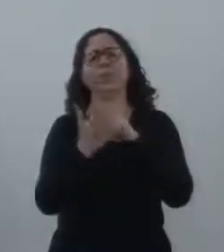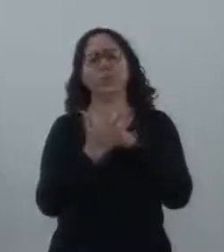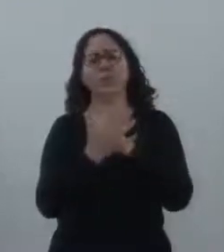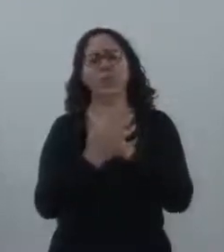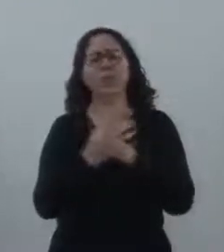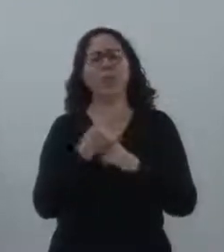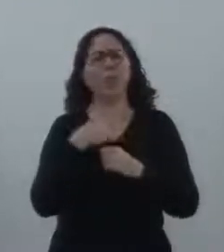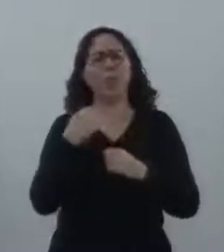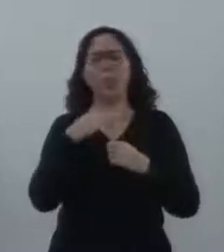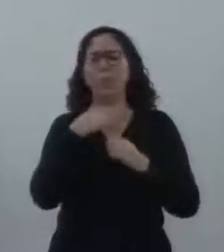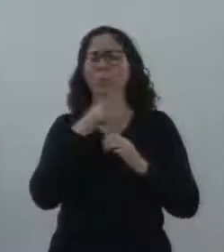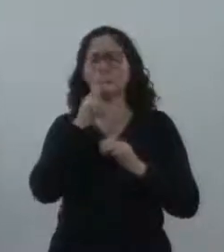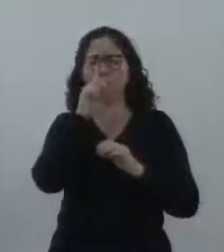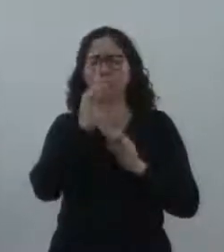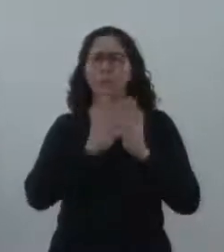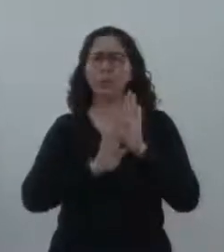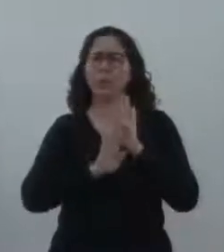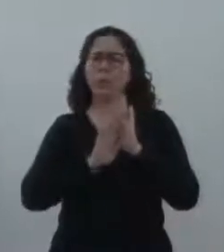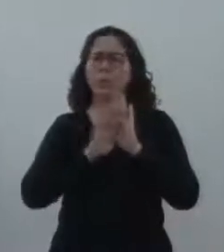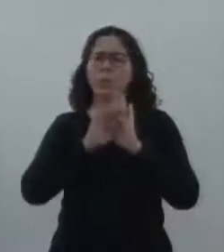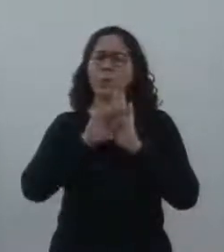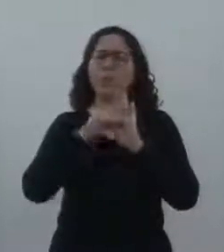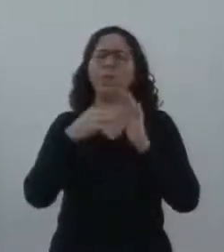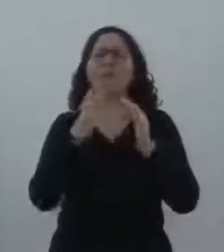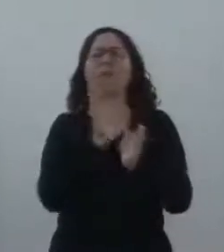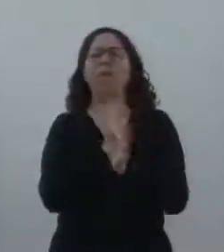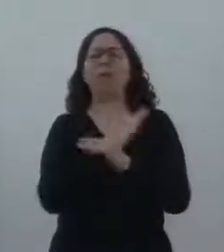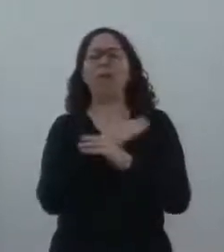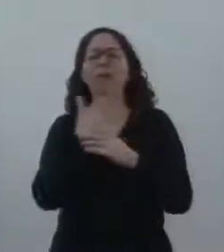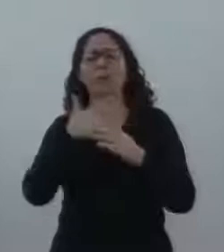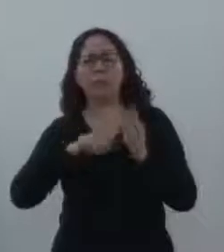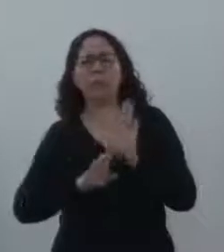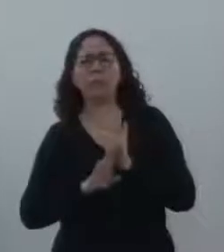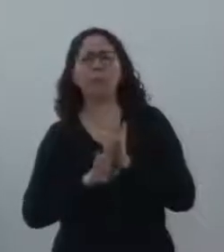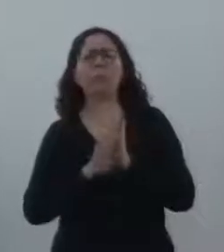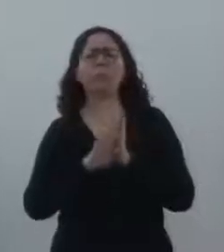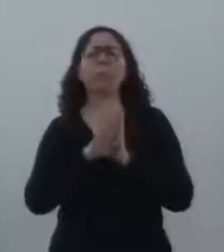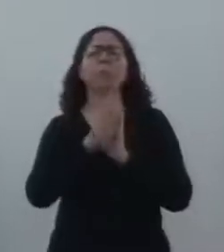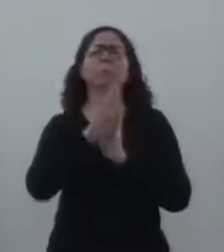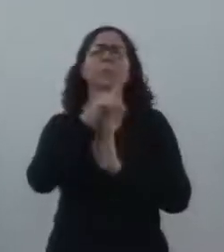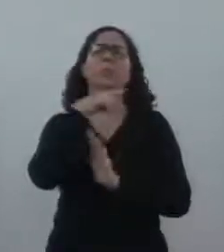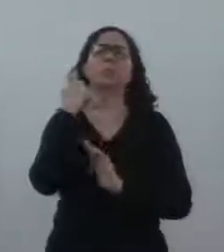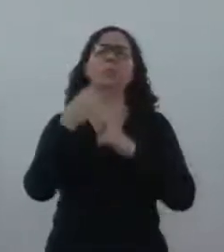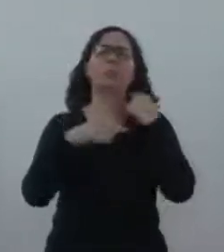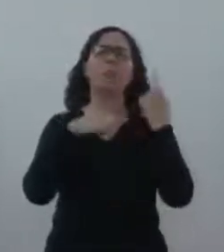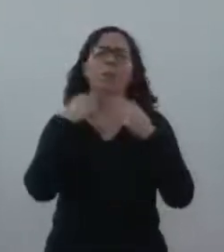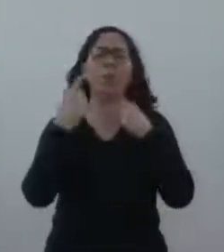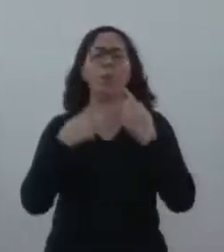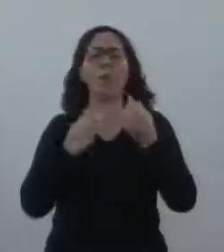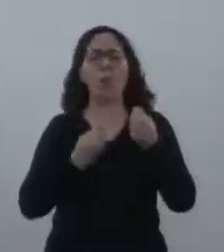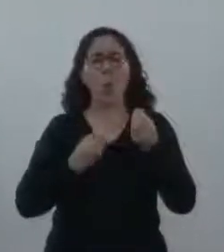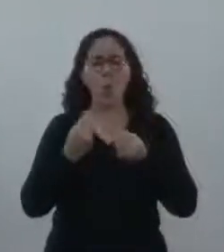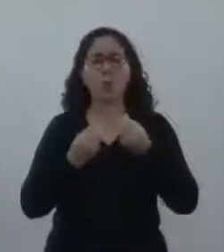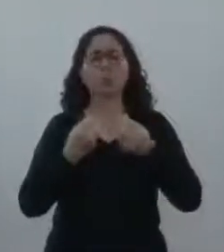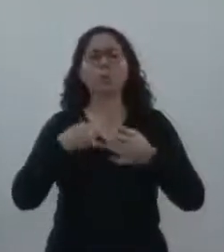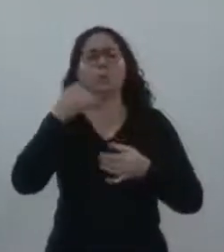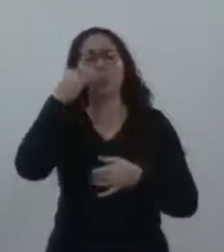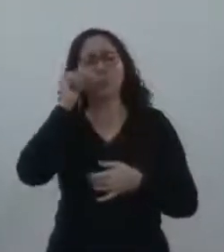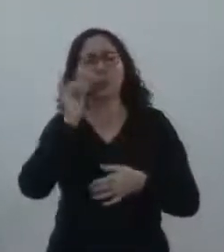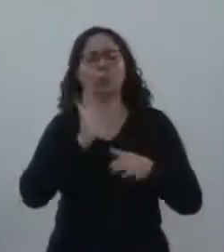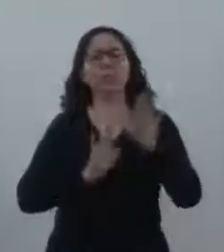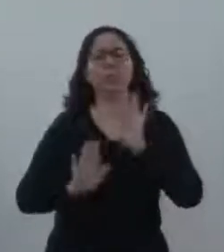não fraquejar, principalmente nas questões relativas a como a gente vai se cuidar, como a gente vai se